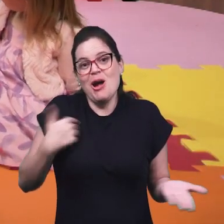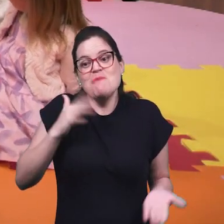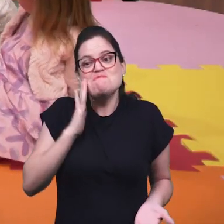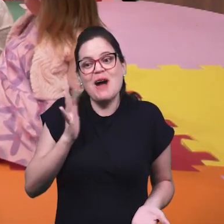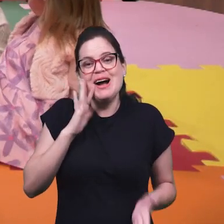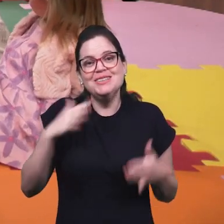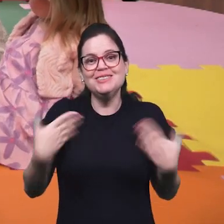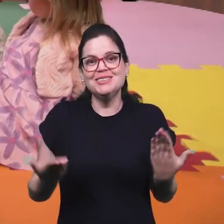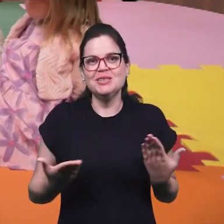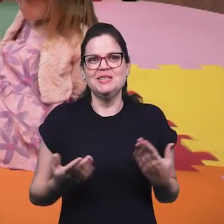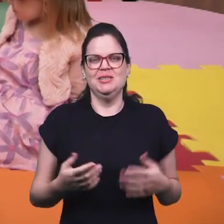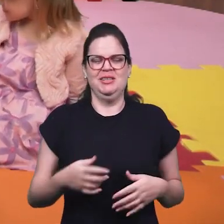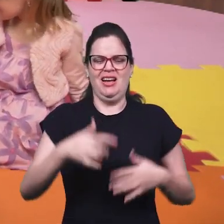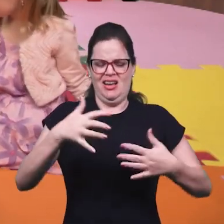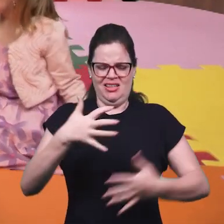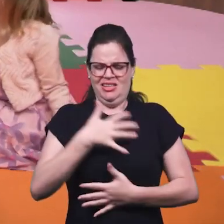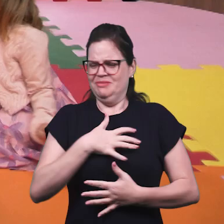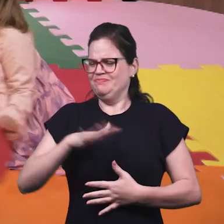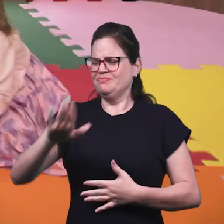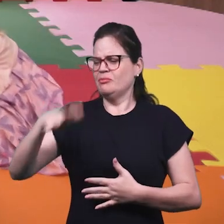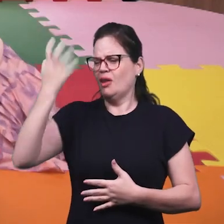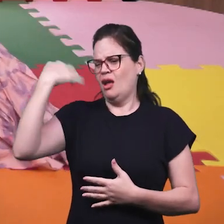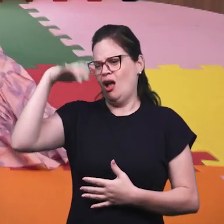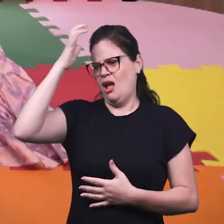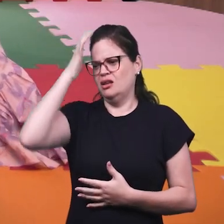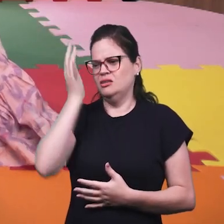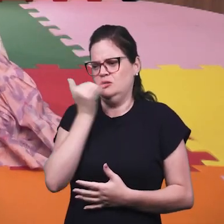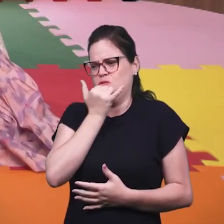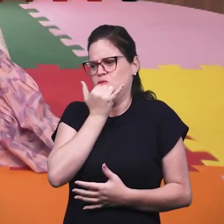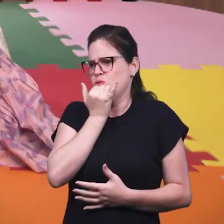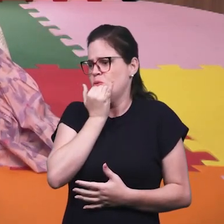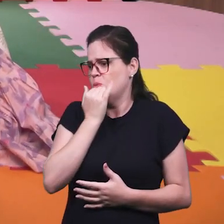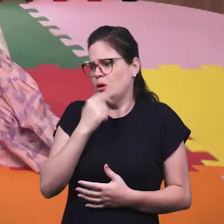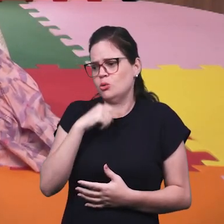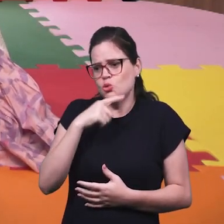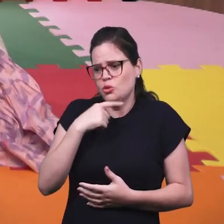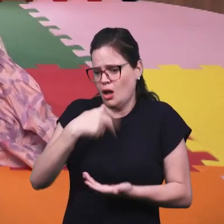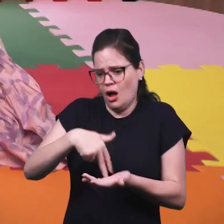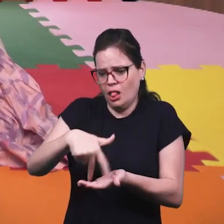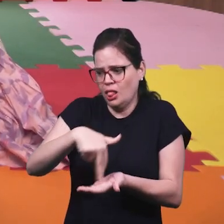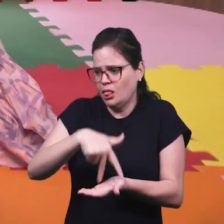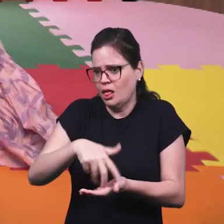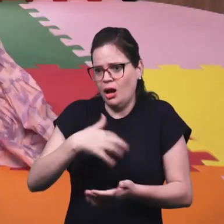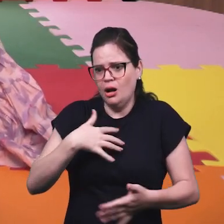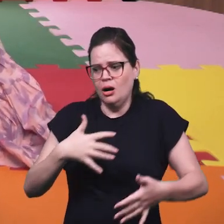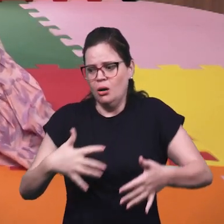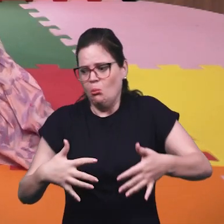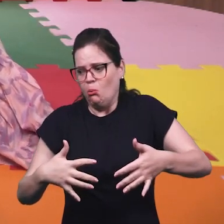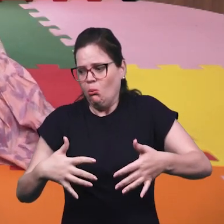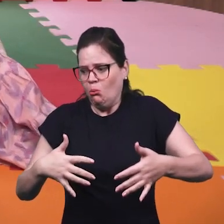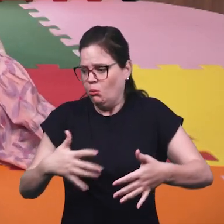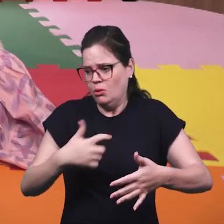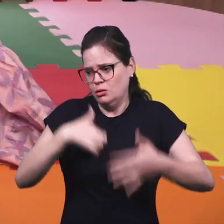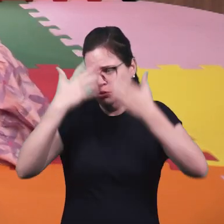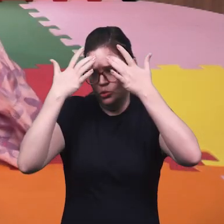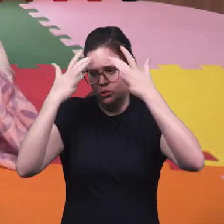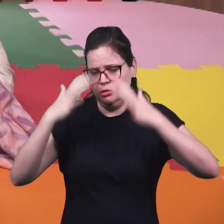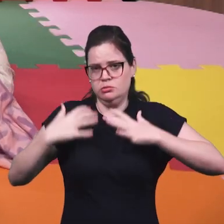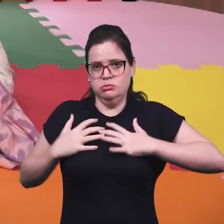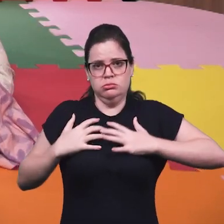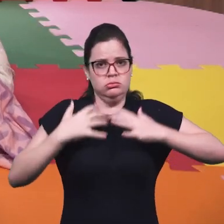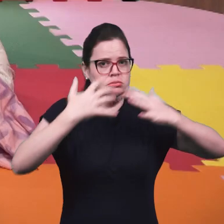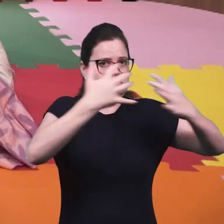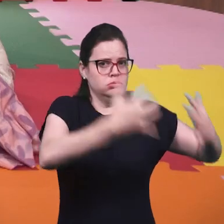assim, Saul, olha, rei, eu nem consigo andar com isso. Eu não fui treinado para isso. Davi tirou